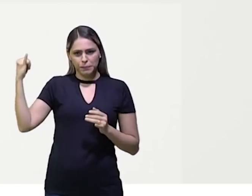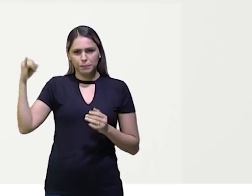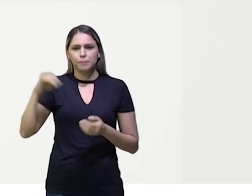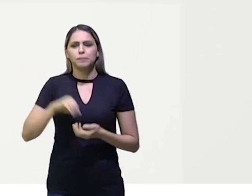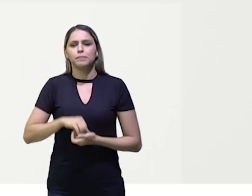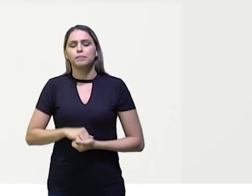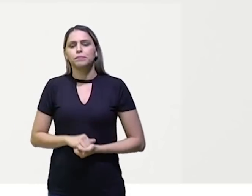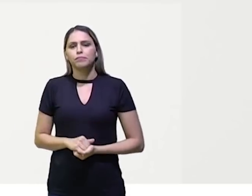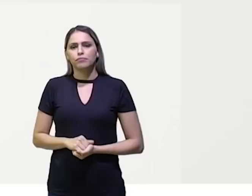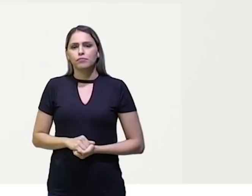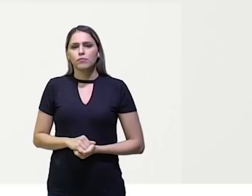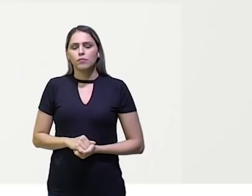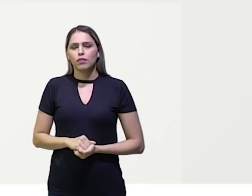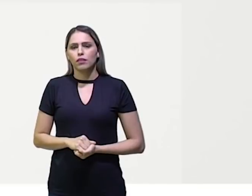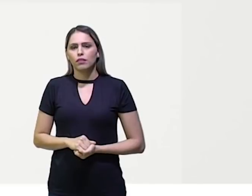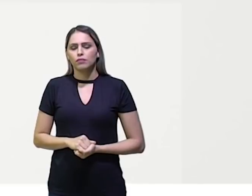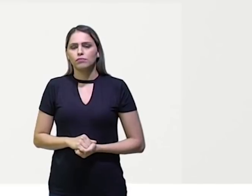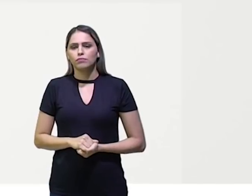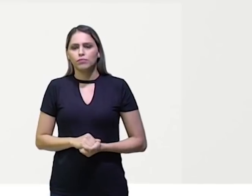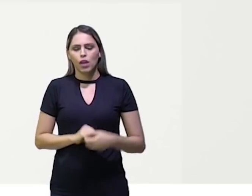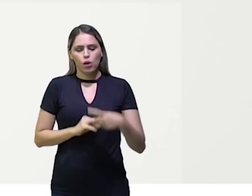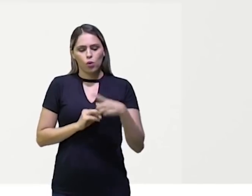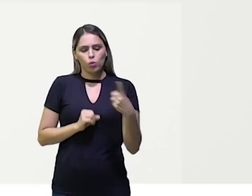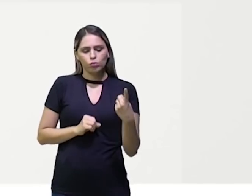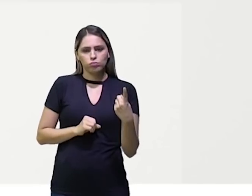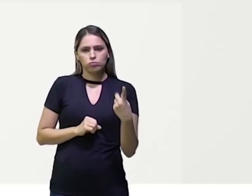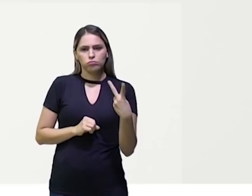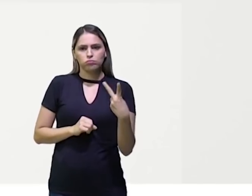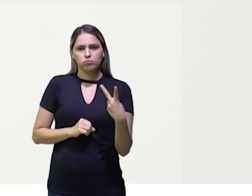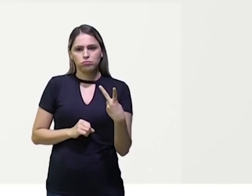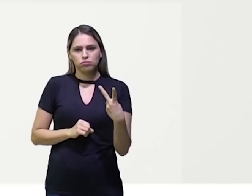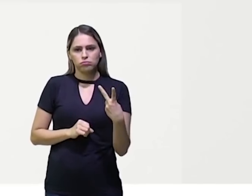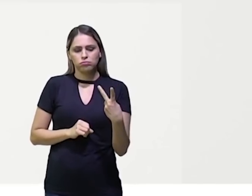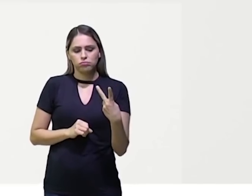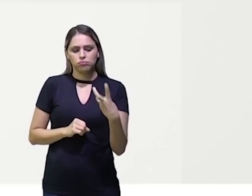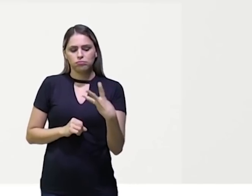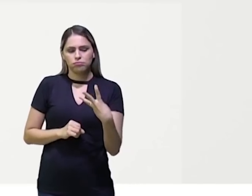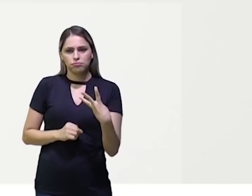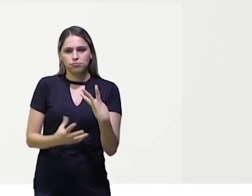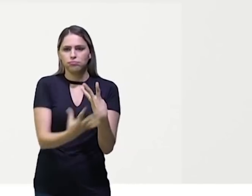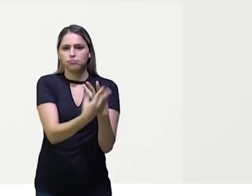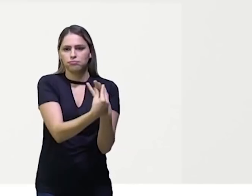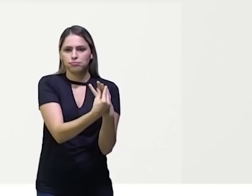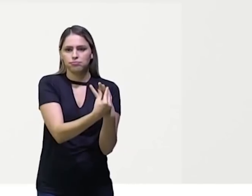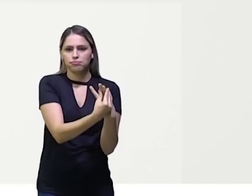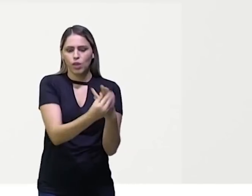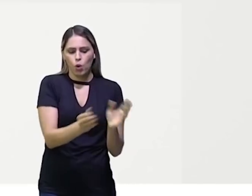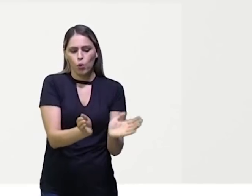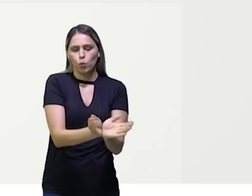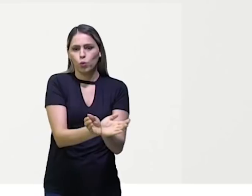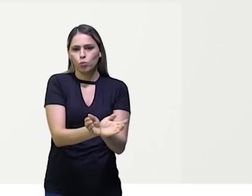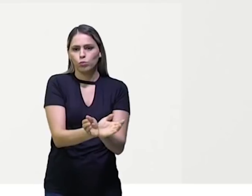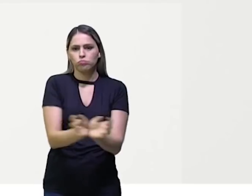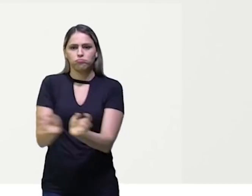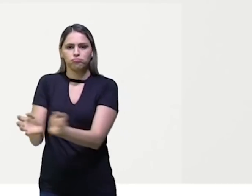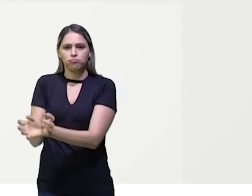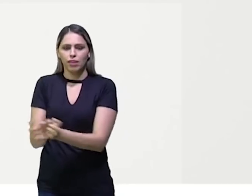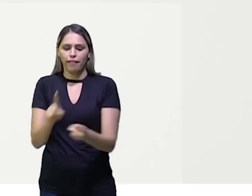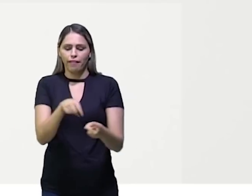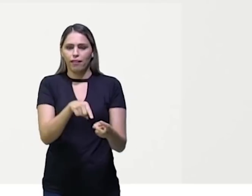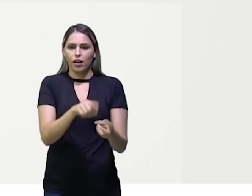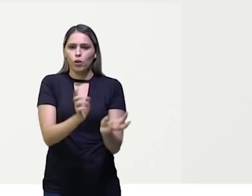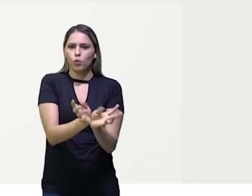2, fora eu tenho 1, então formou um grupo de número par e